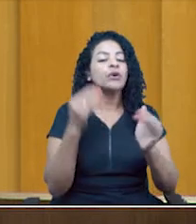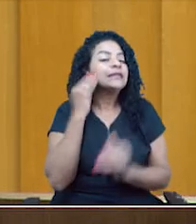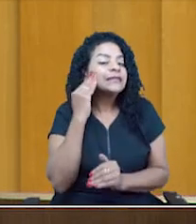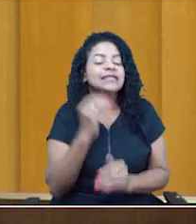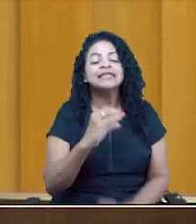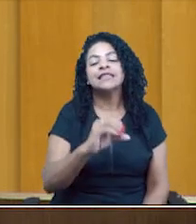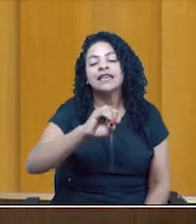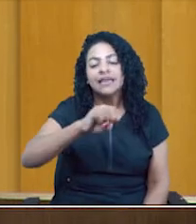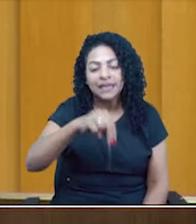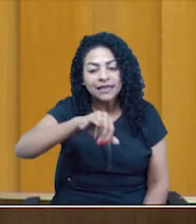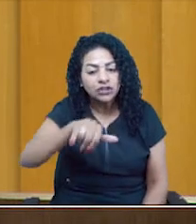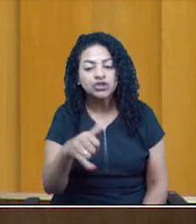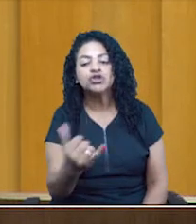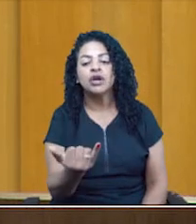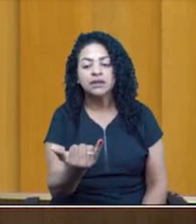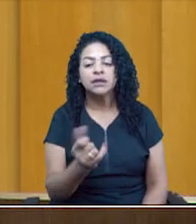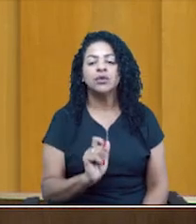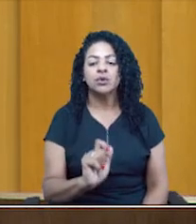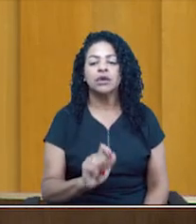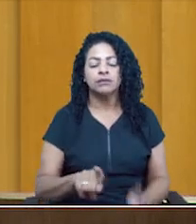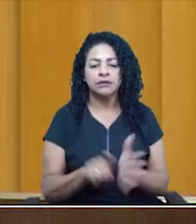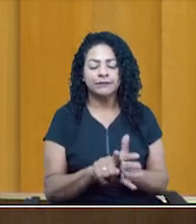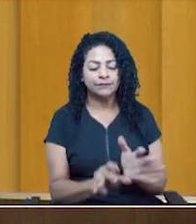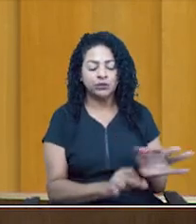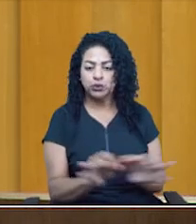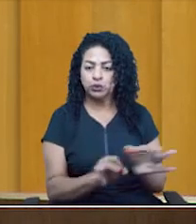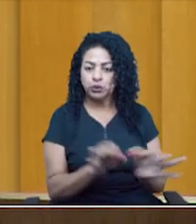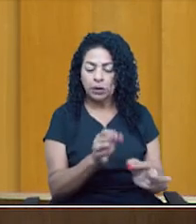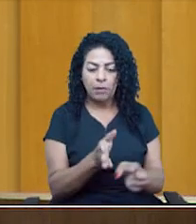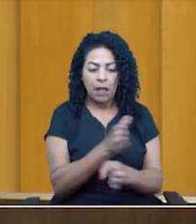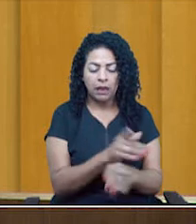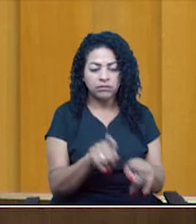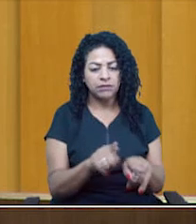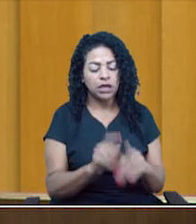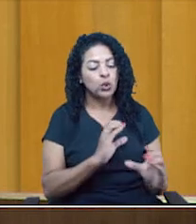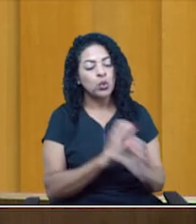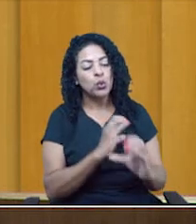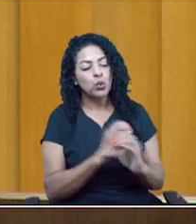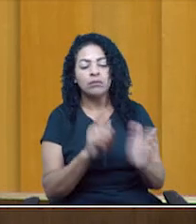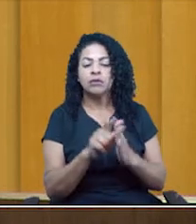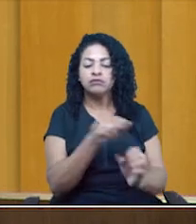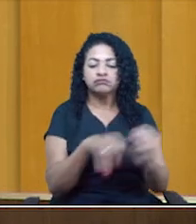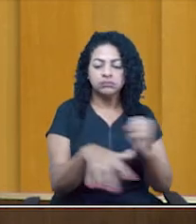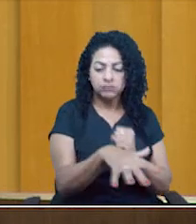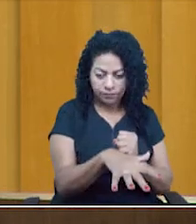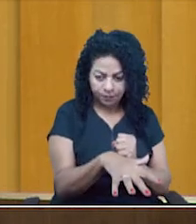como parte do planejamento estratégico do sistema de comunicação social. Porque nós temos os